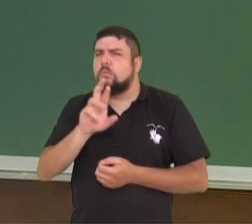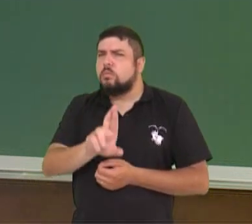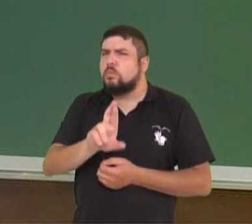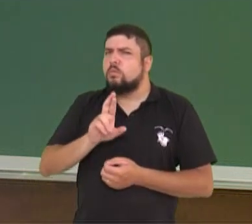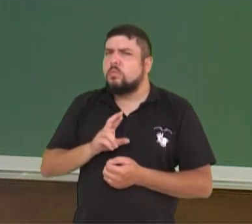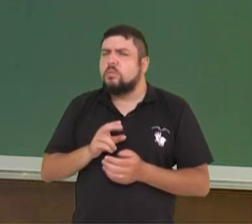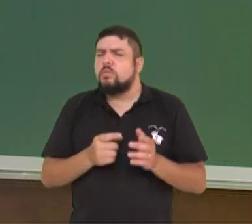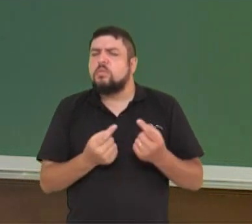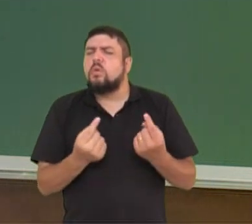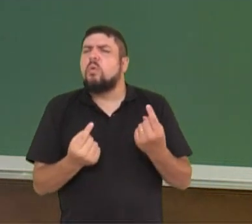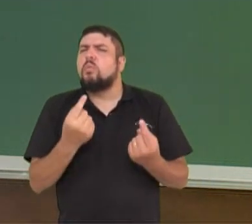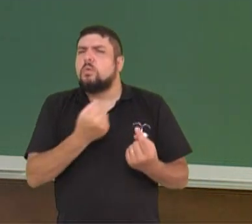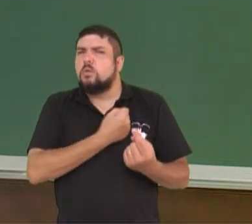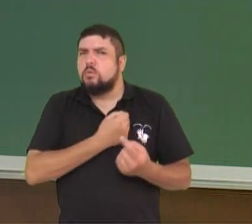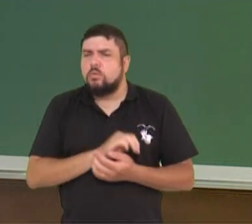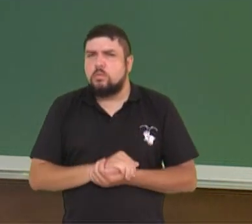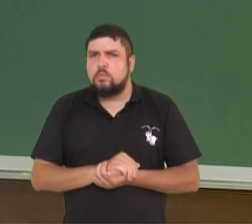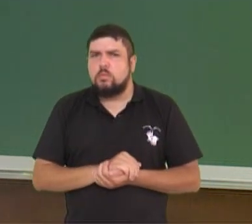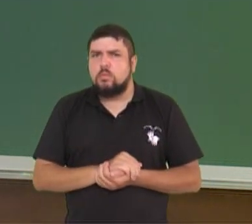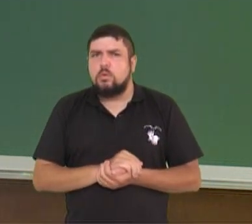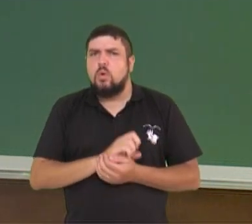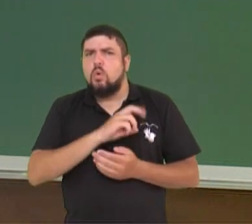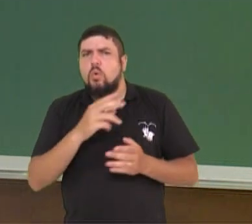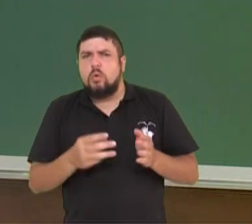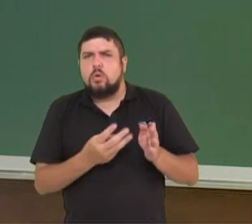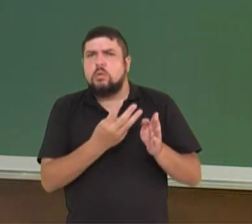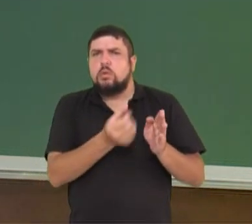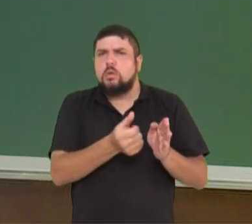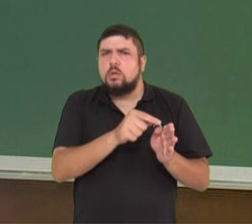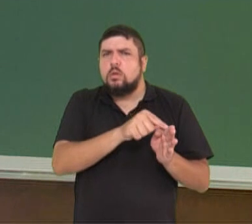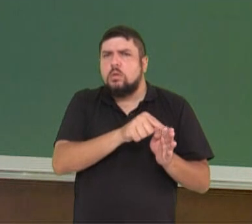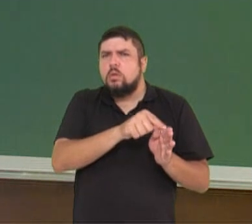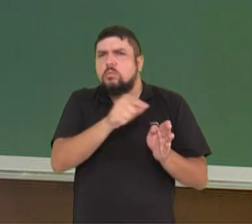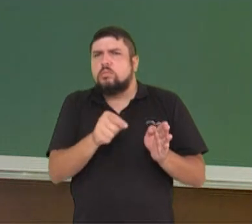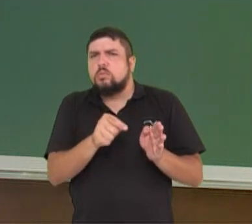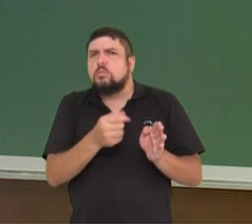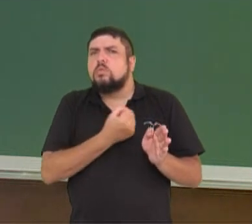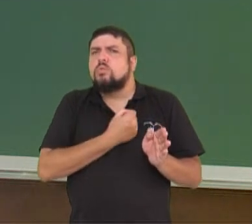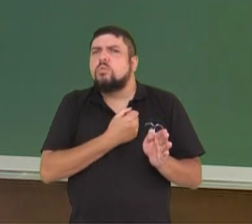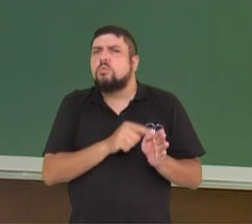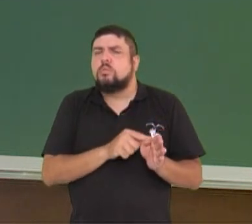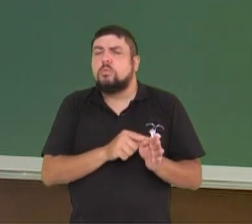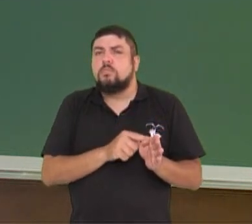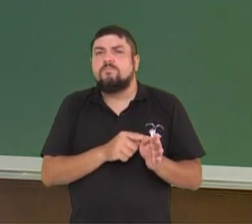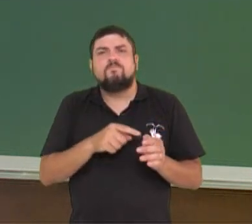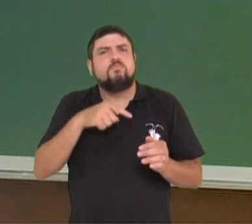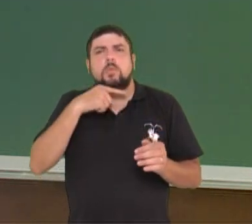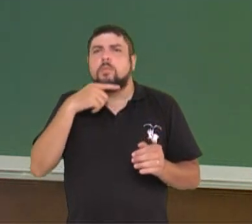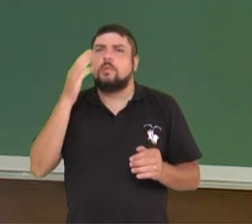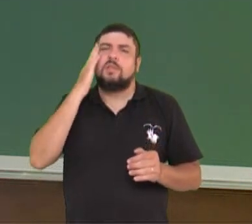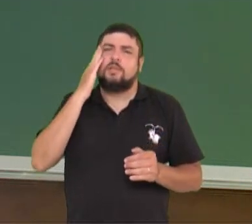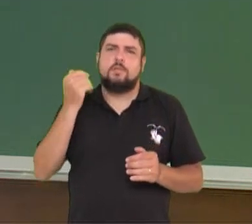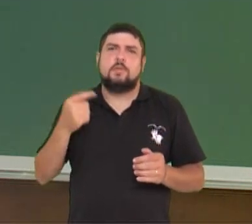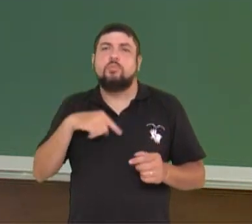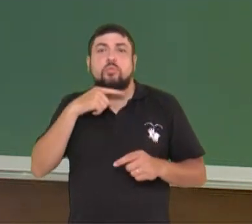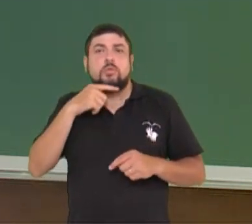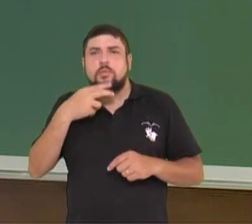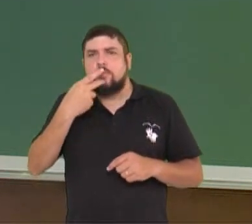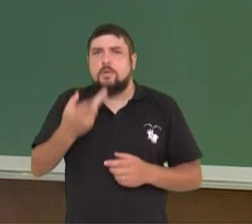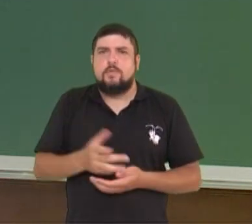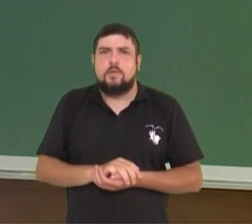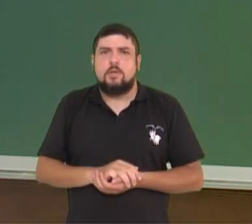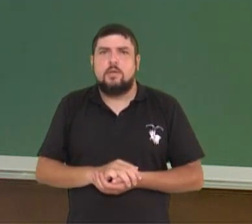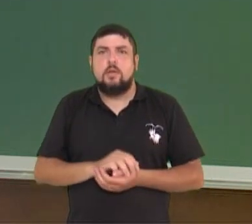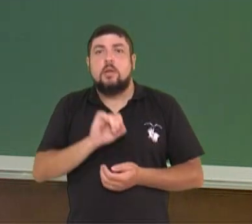esses números? Ou quem é o próximo número depois do 36, por exemplo? Não tem como saber, não tem como dizer. Porque se você me disser que